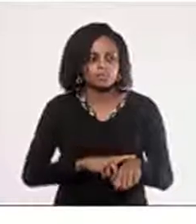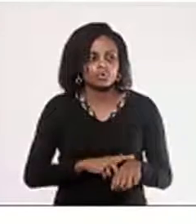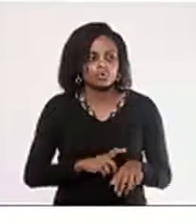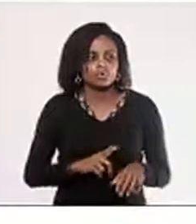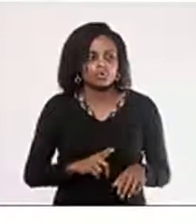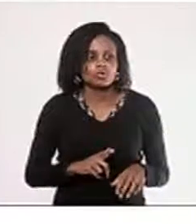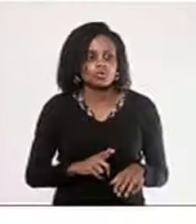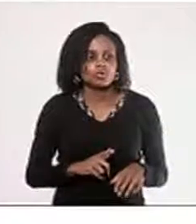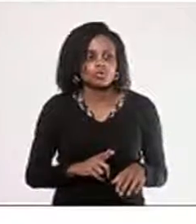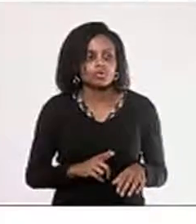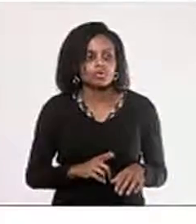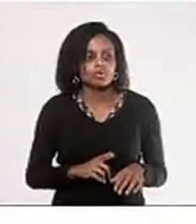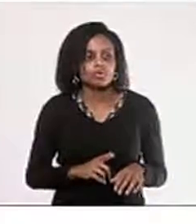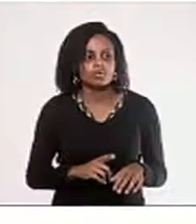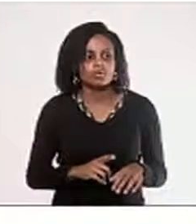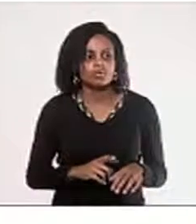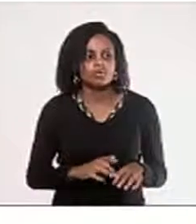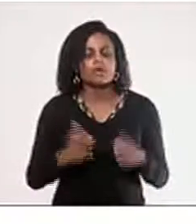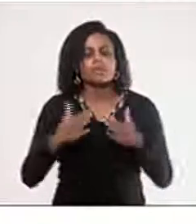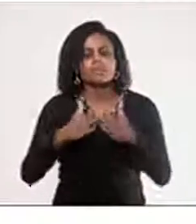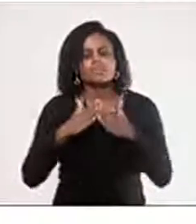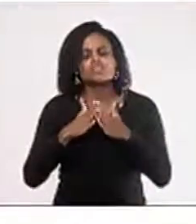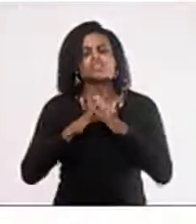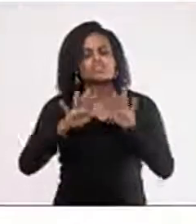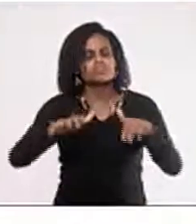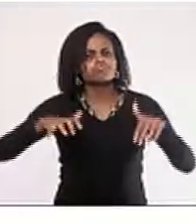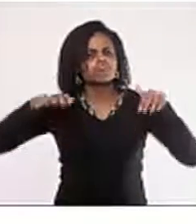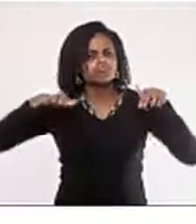sem problema, mas pedir às galerias que possam...